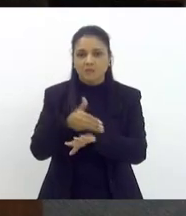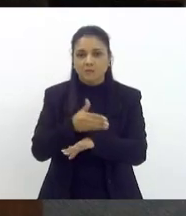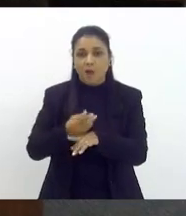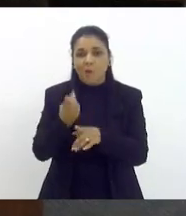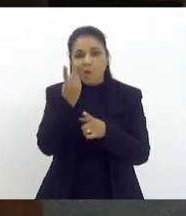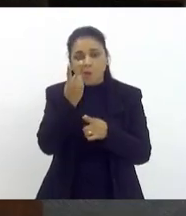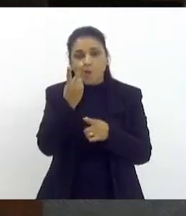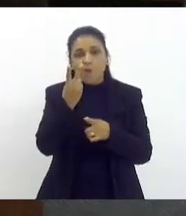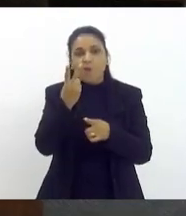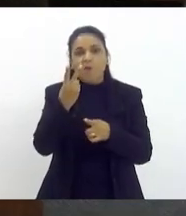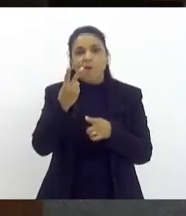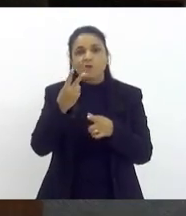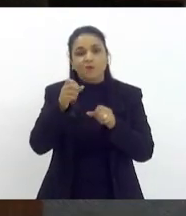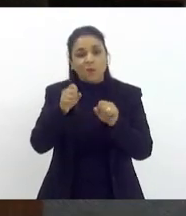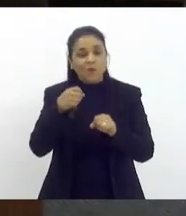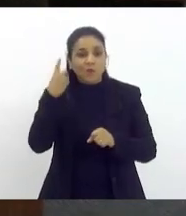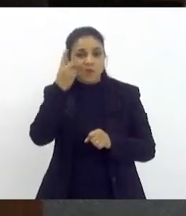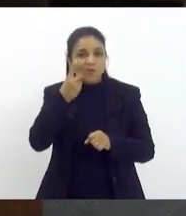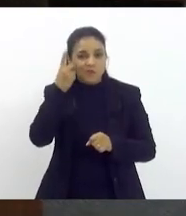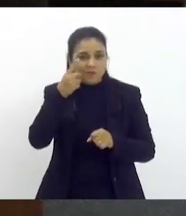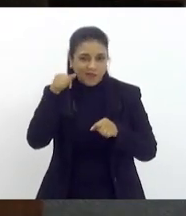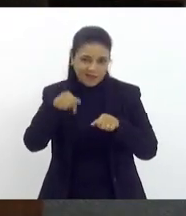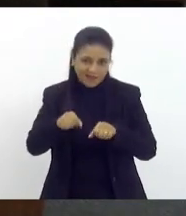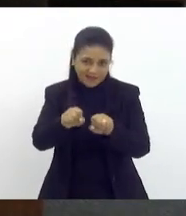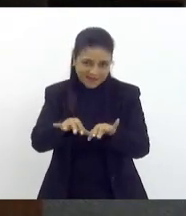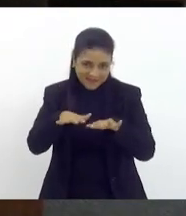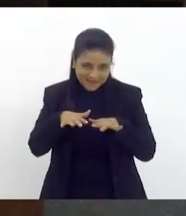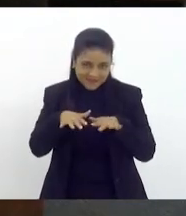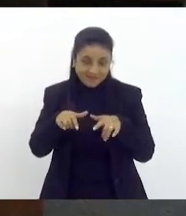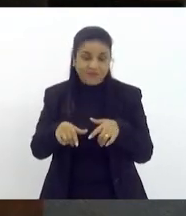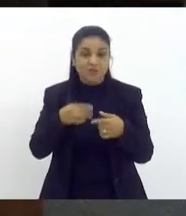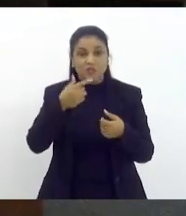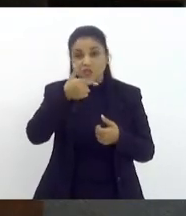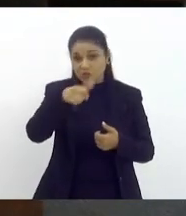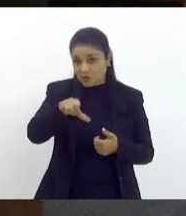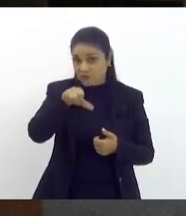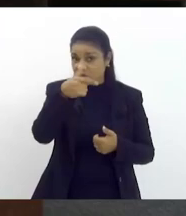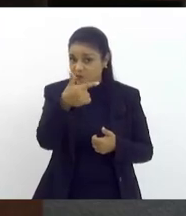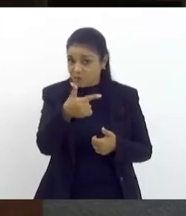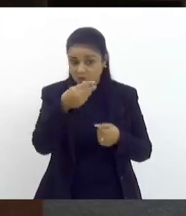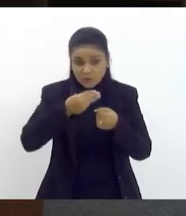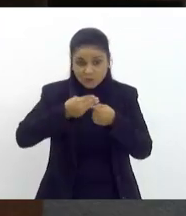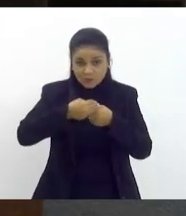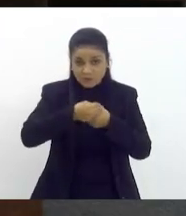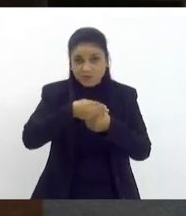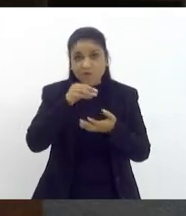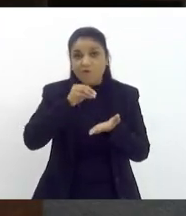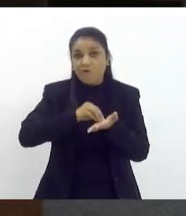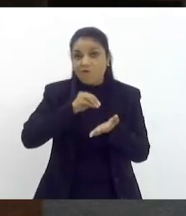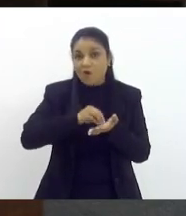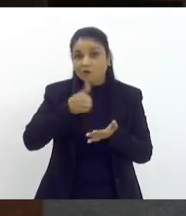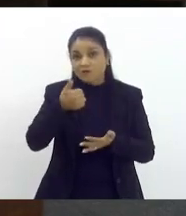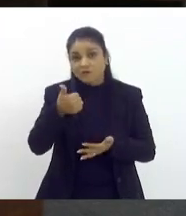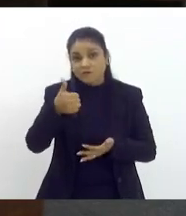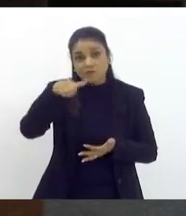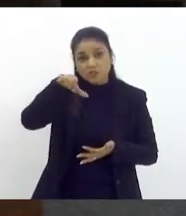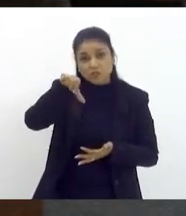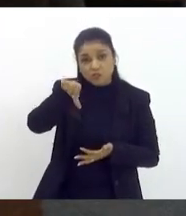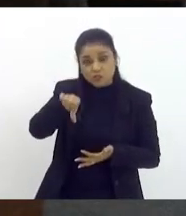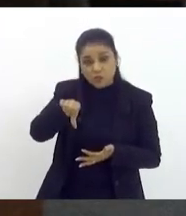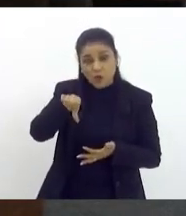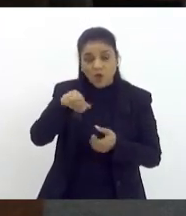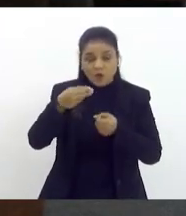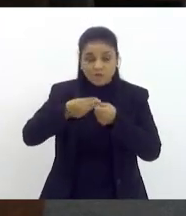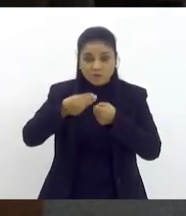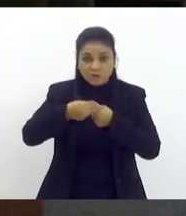é informar que dos 92 municípios estão faltando 29 municípios a serem inscritos